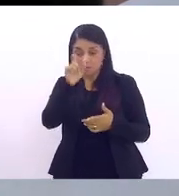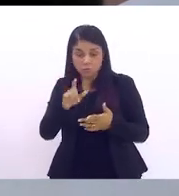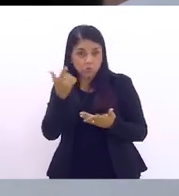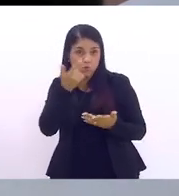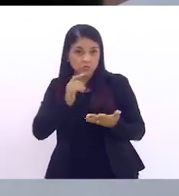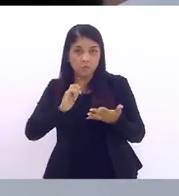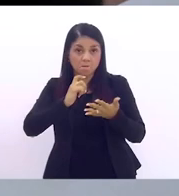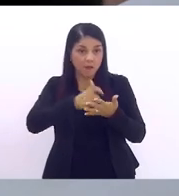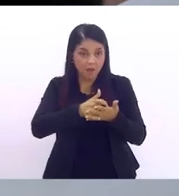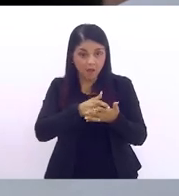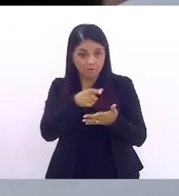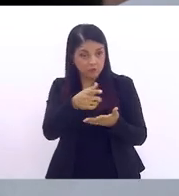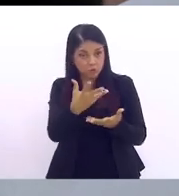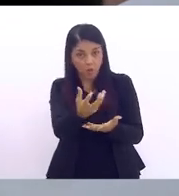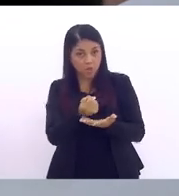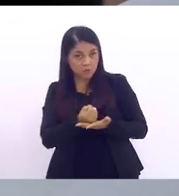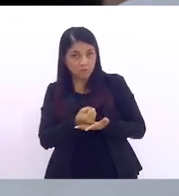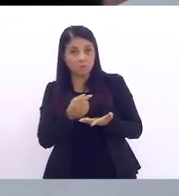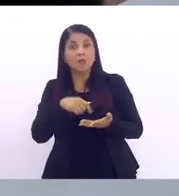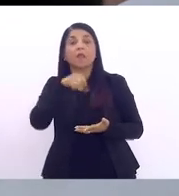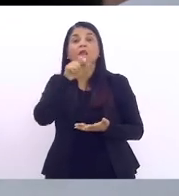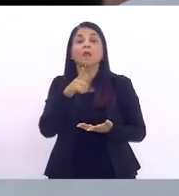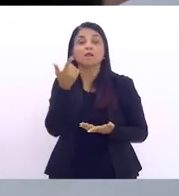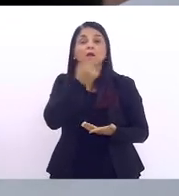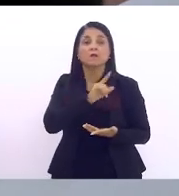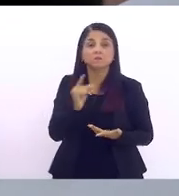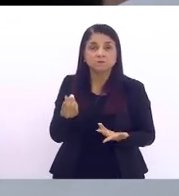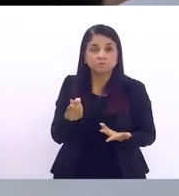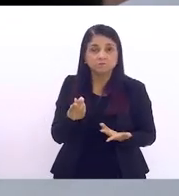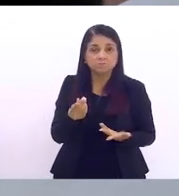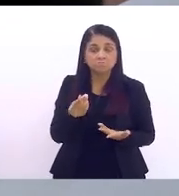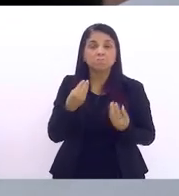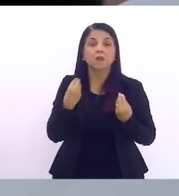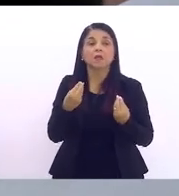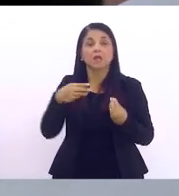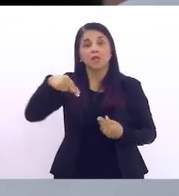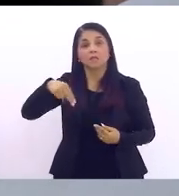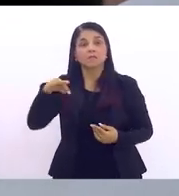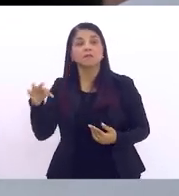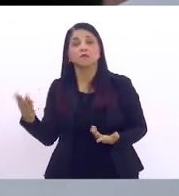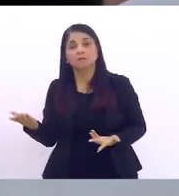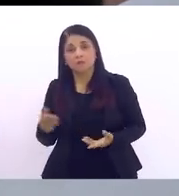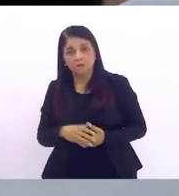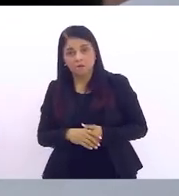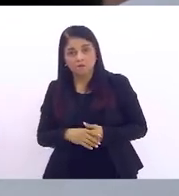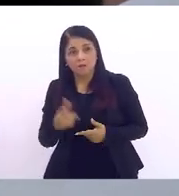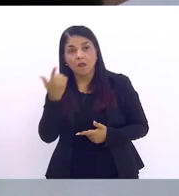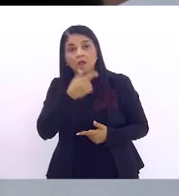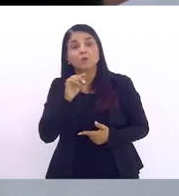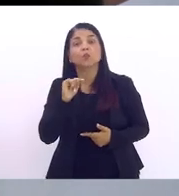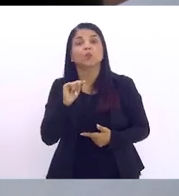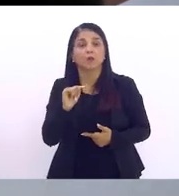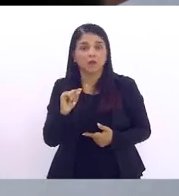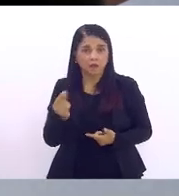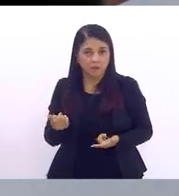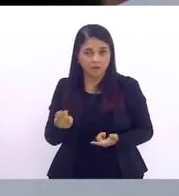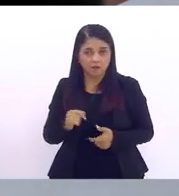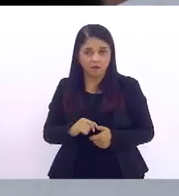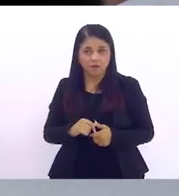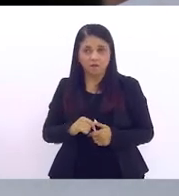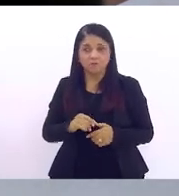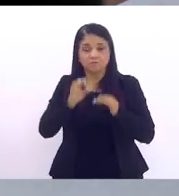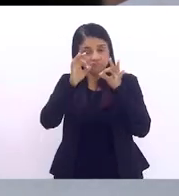recebem a enter que tá ganhando com isso para quê não é verdade então eu tenho certeza